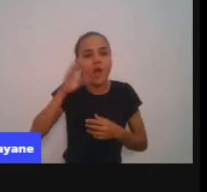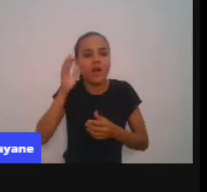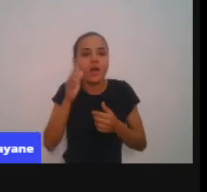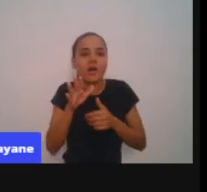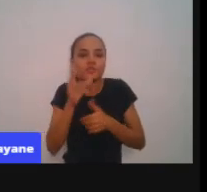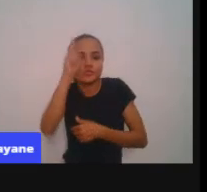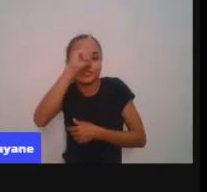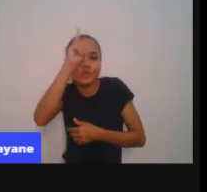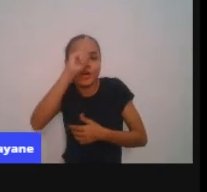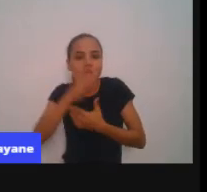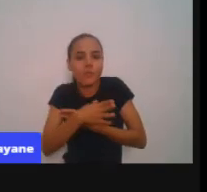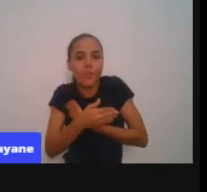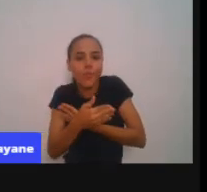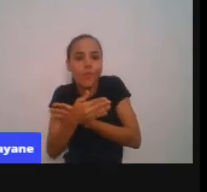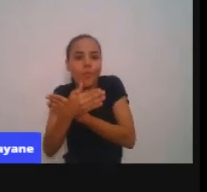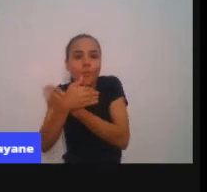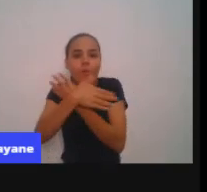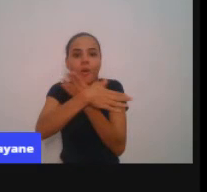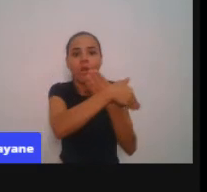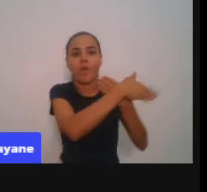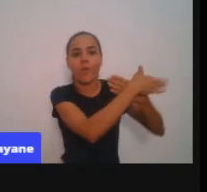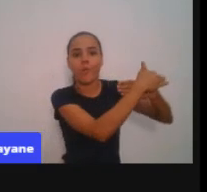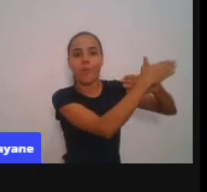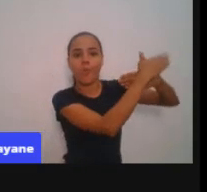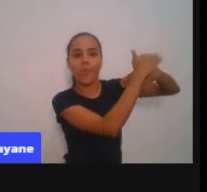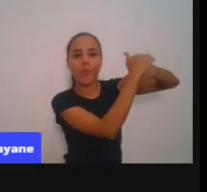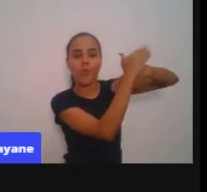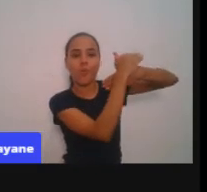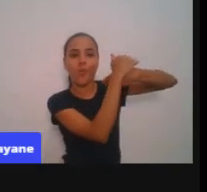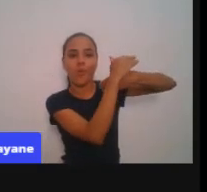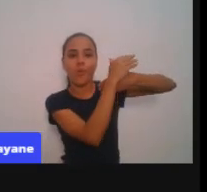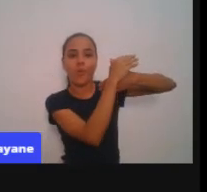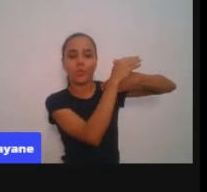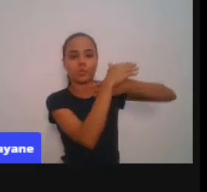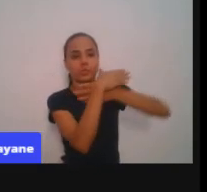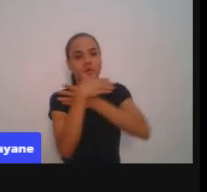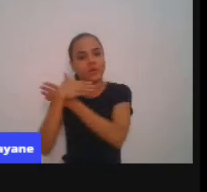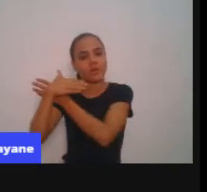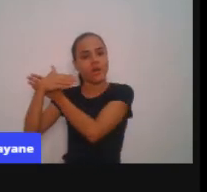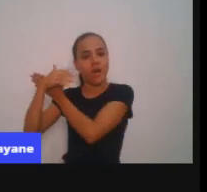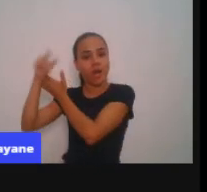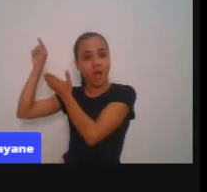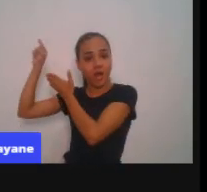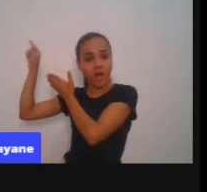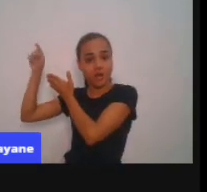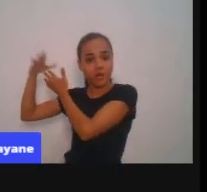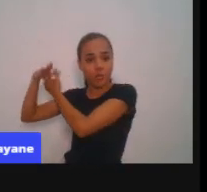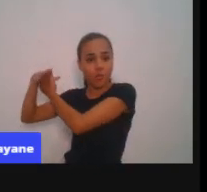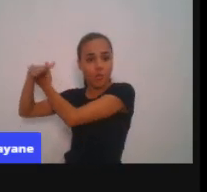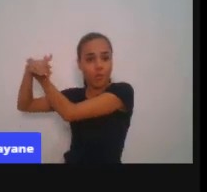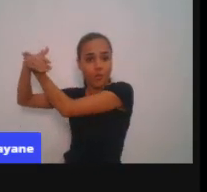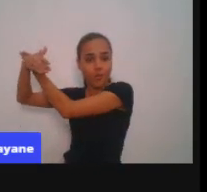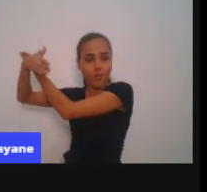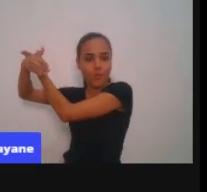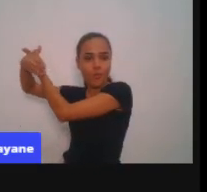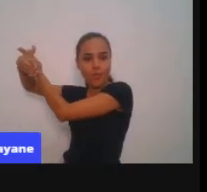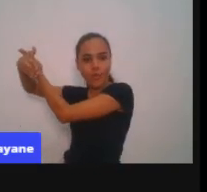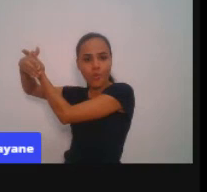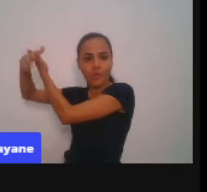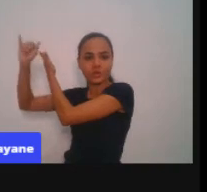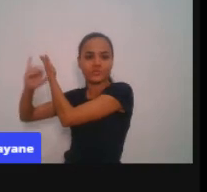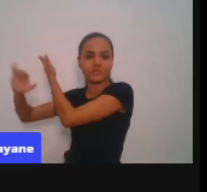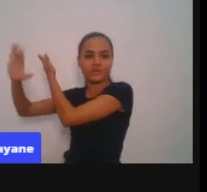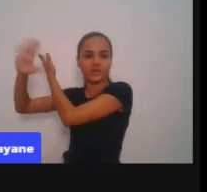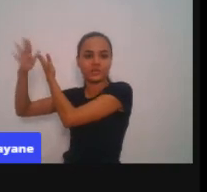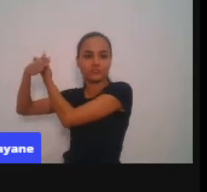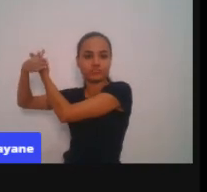vai colocando os personagens com você dentro. Então, isso é interessante. Então, esse efeito, ele é utilizado nesses vídeos.